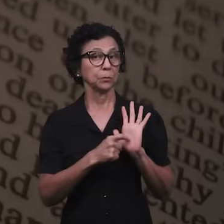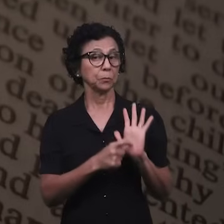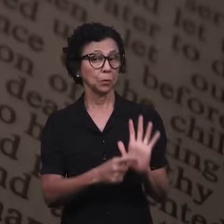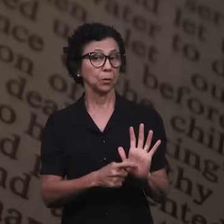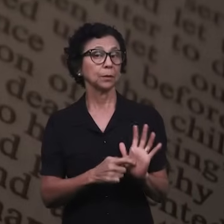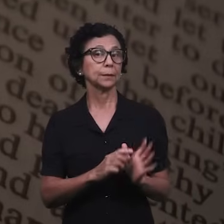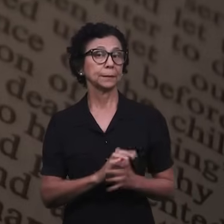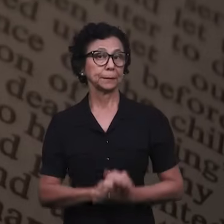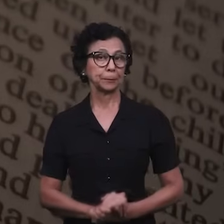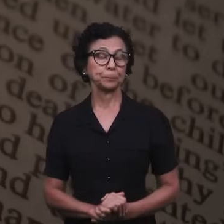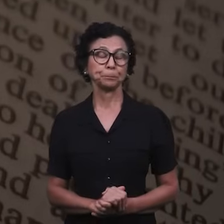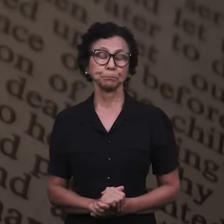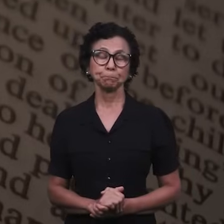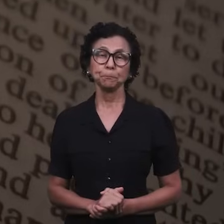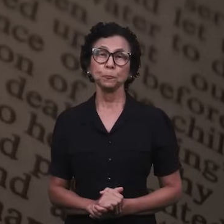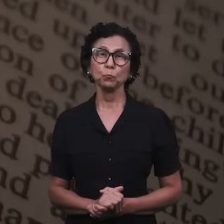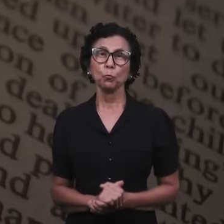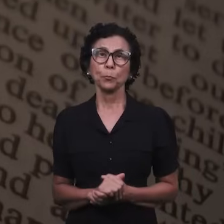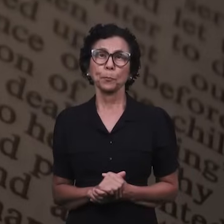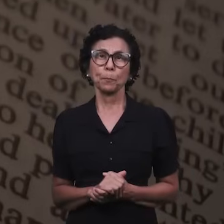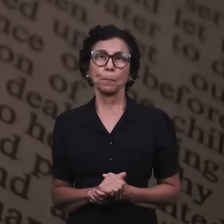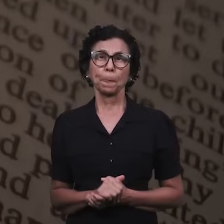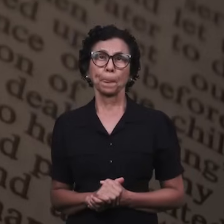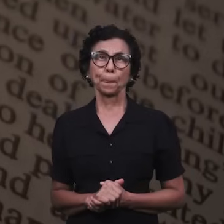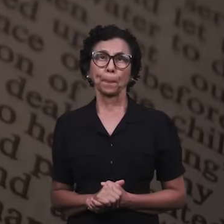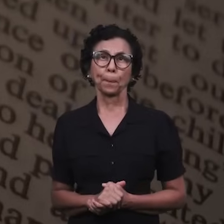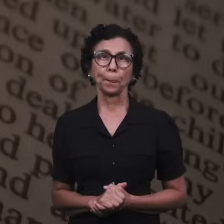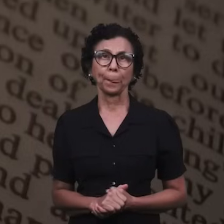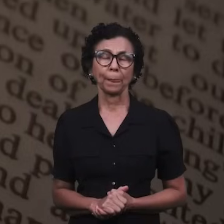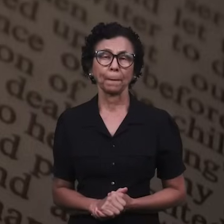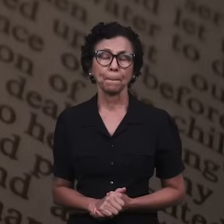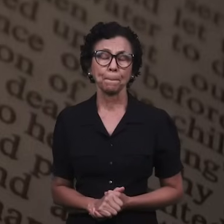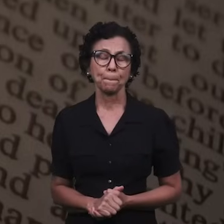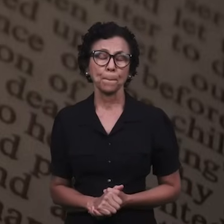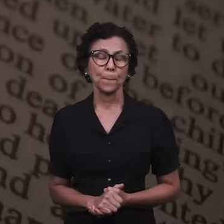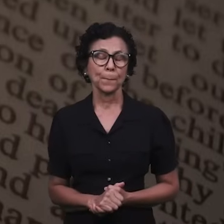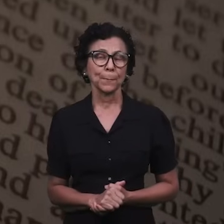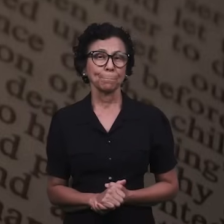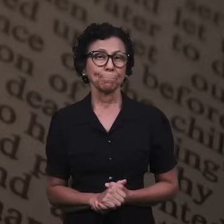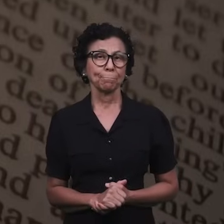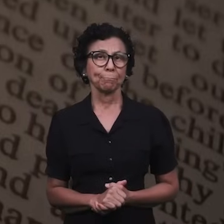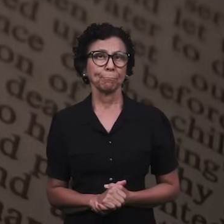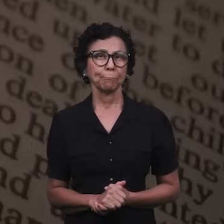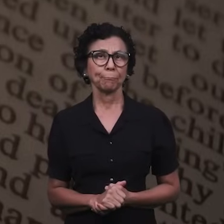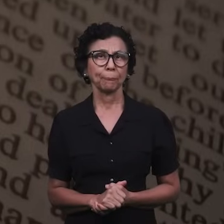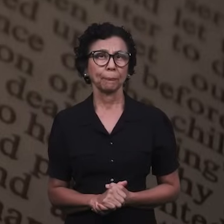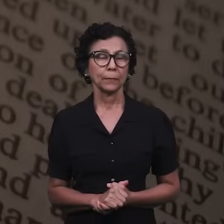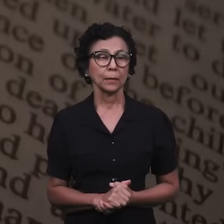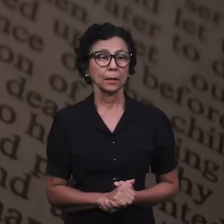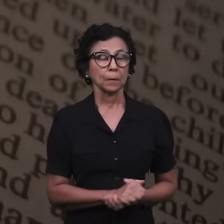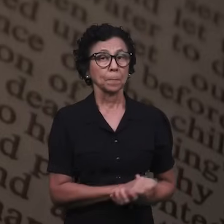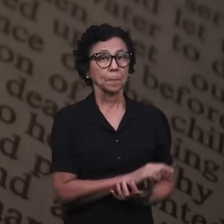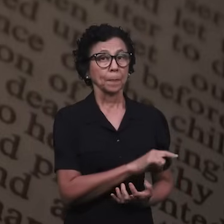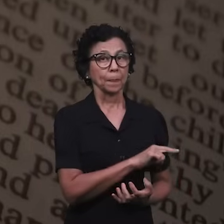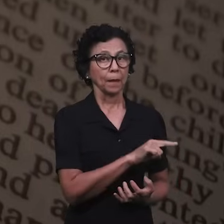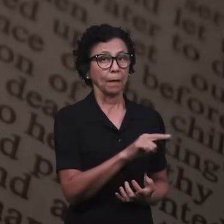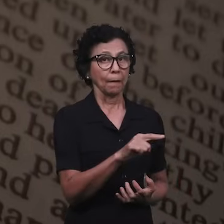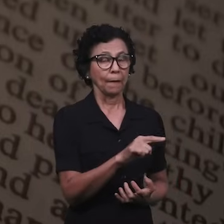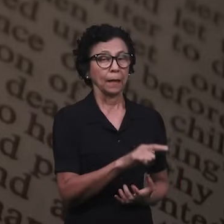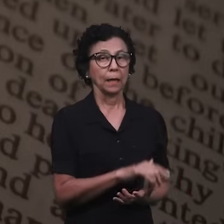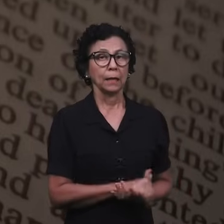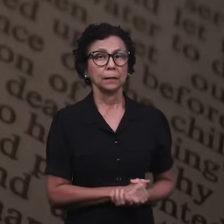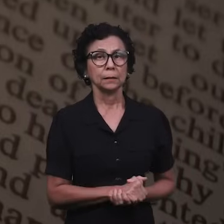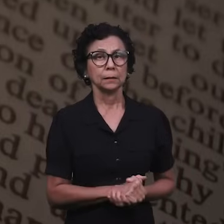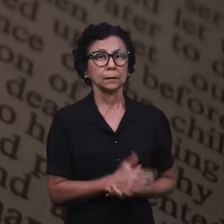verso 38, diz assim: de cujos sacrifícios comiam a gordura e de cujas libações bebiam